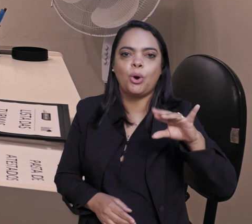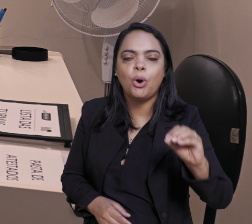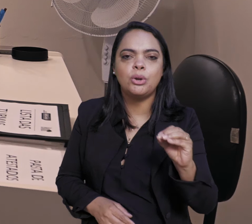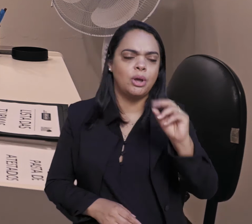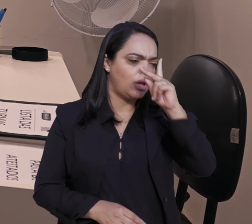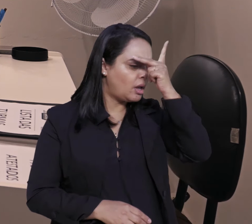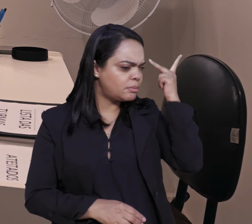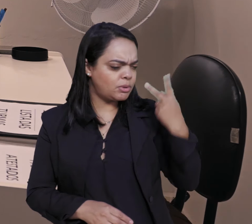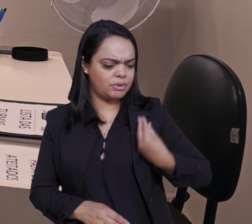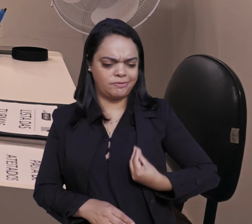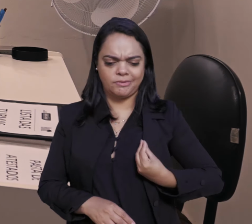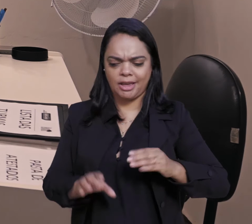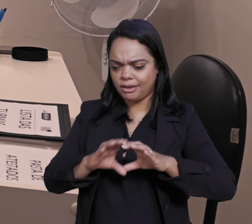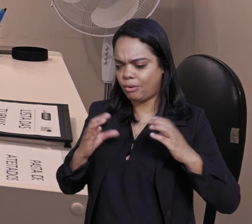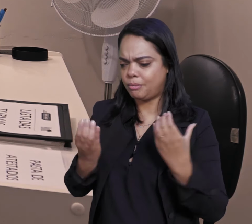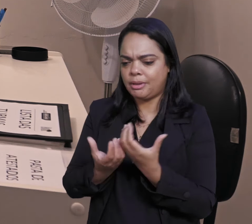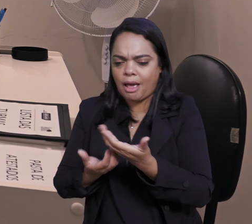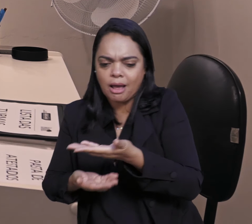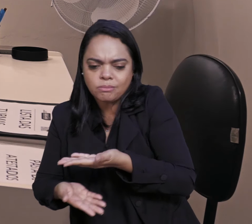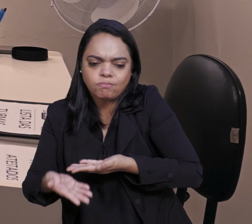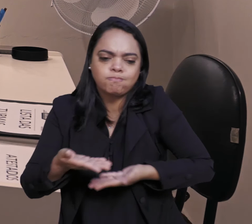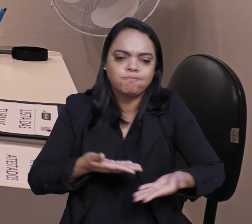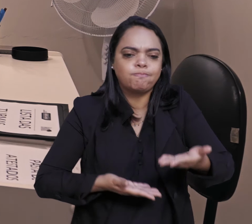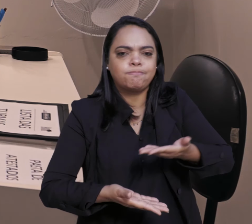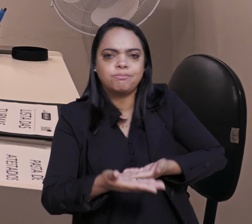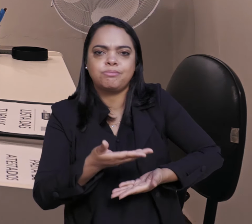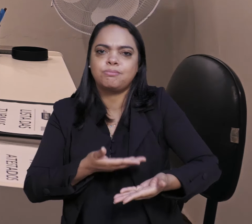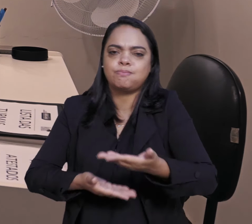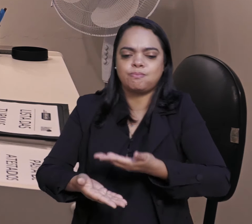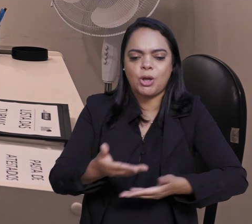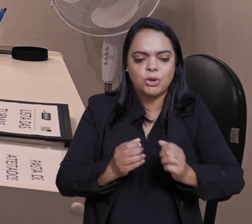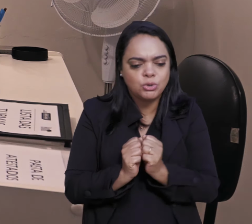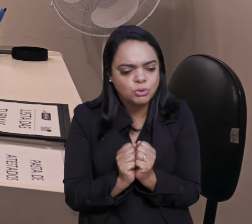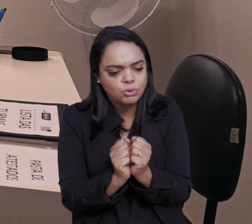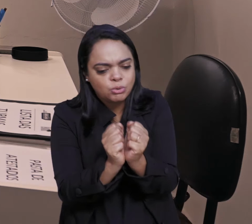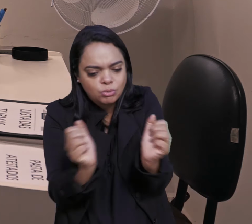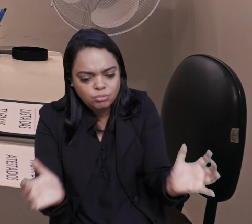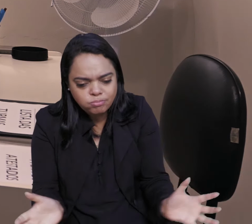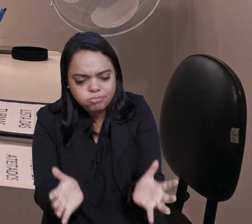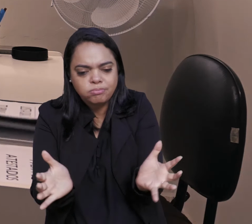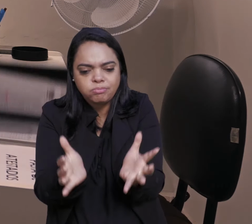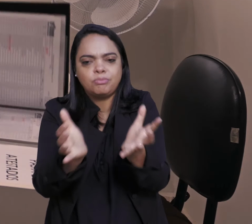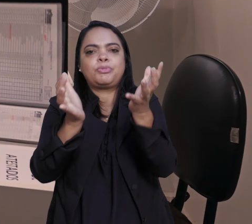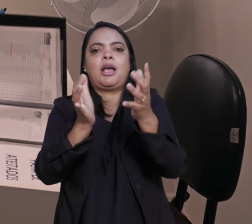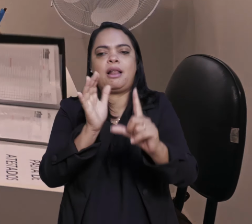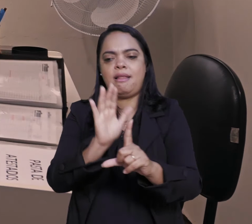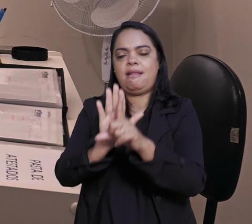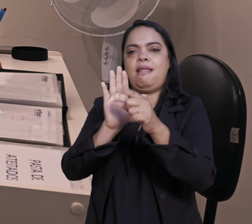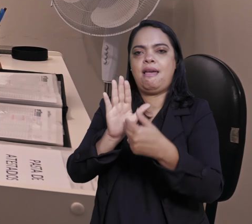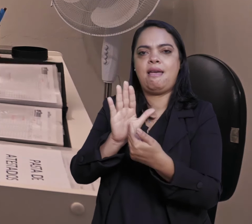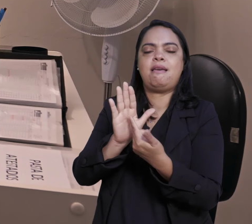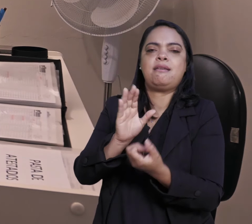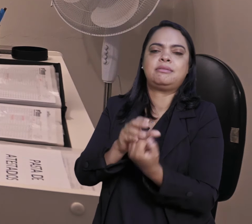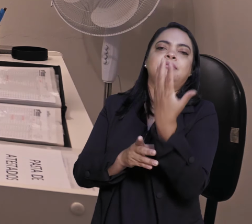comunidade, estabelecerem trocas e juntos eles vão construir, né, suas leis, suas